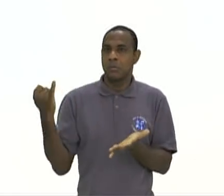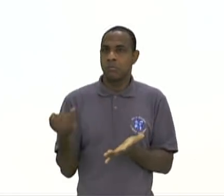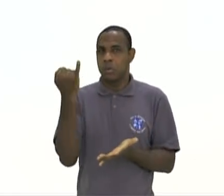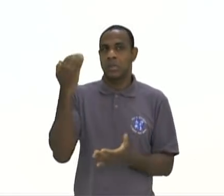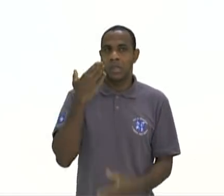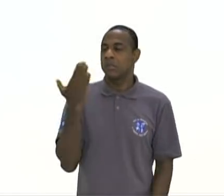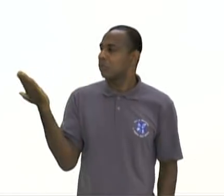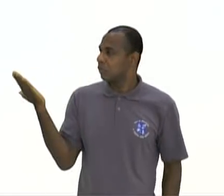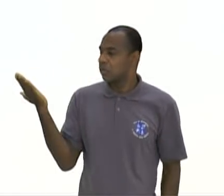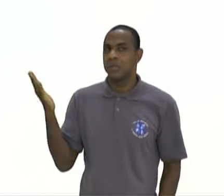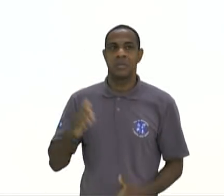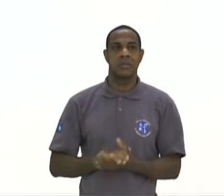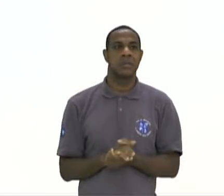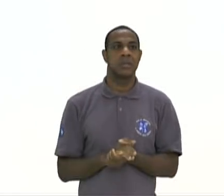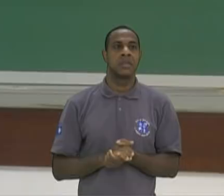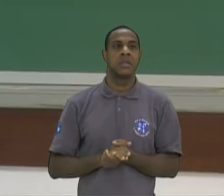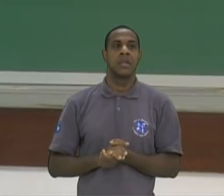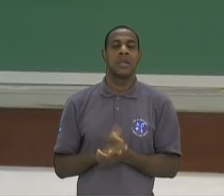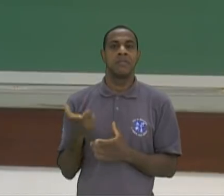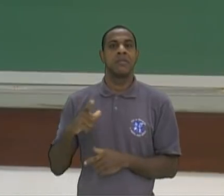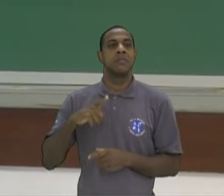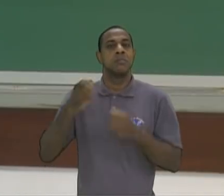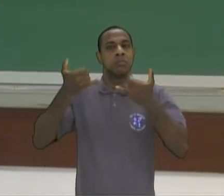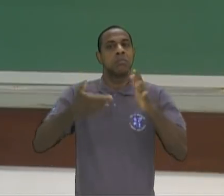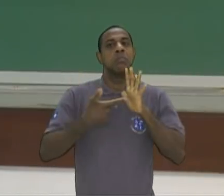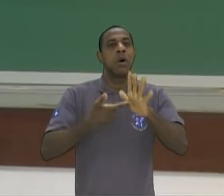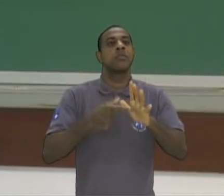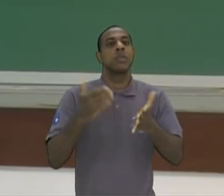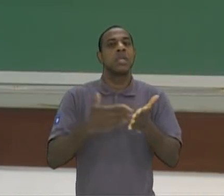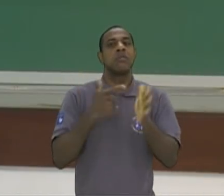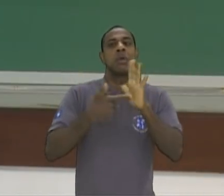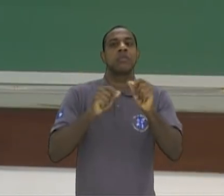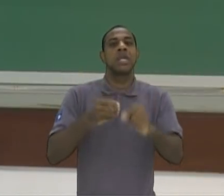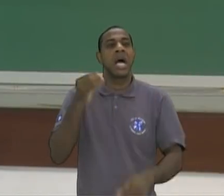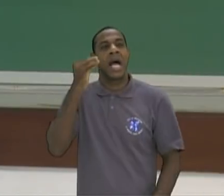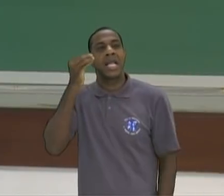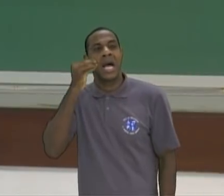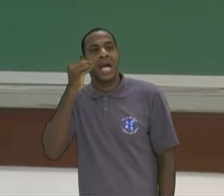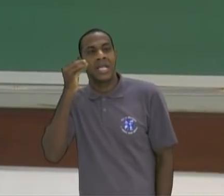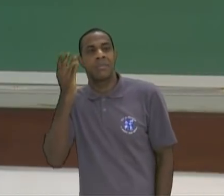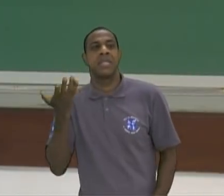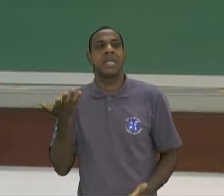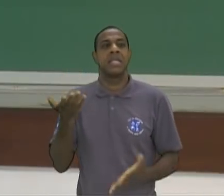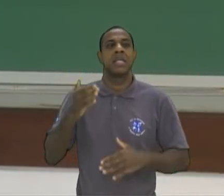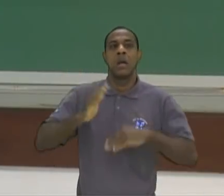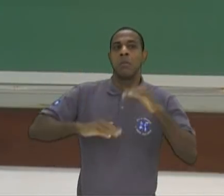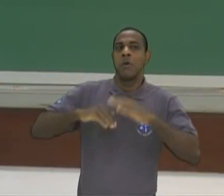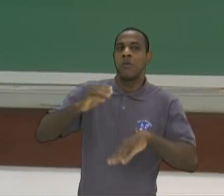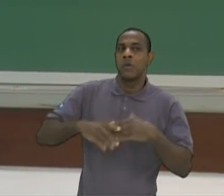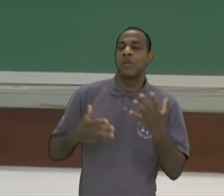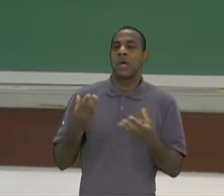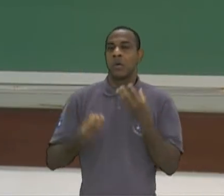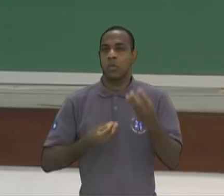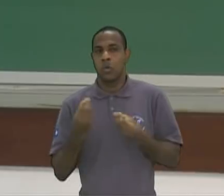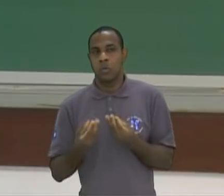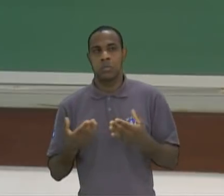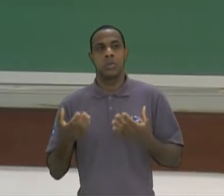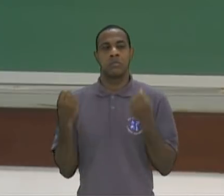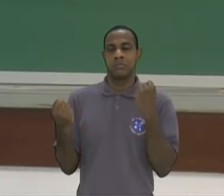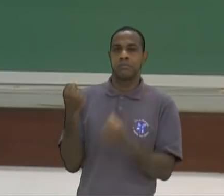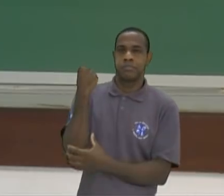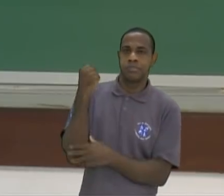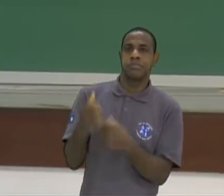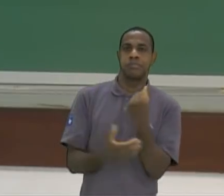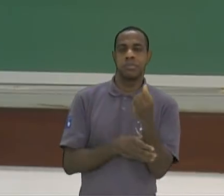a imagem aqui que está retratada para vocês é justamente da Madame Bertherat, que foi a das precursoras,